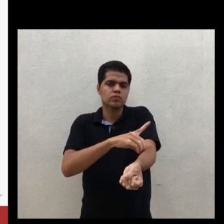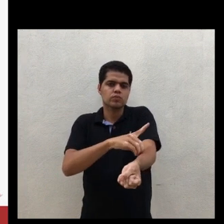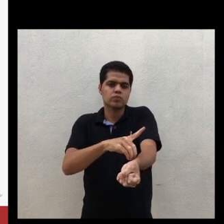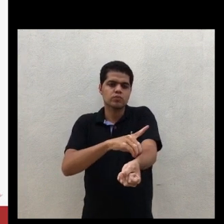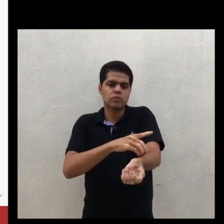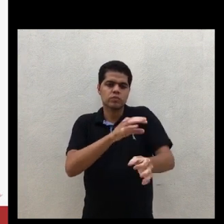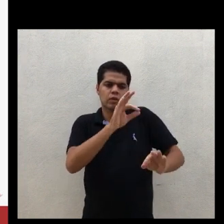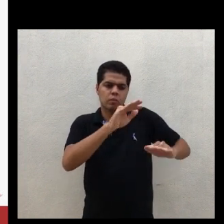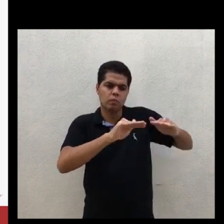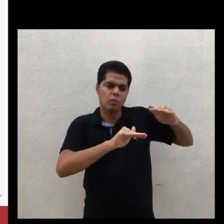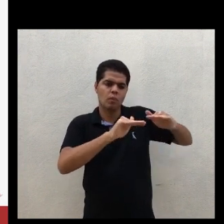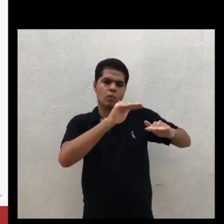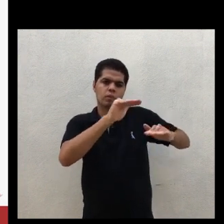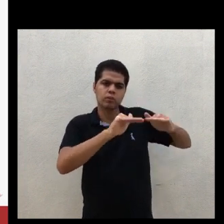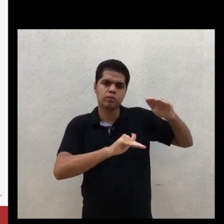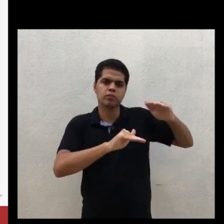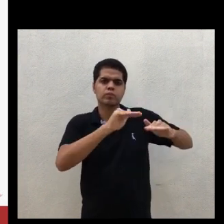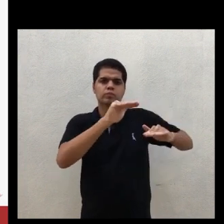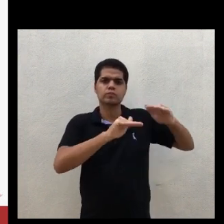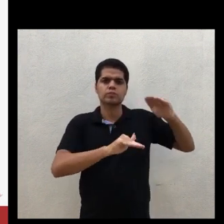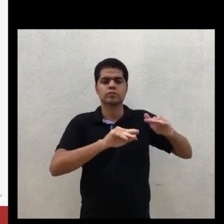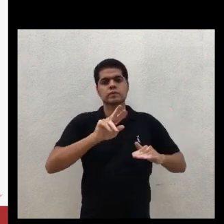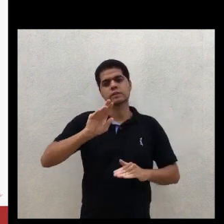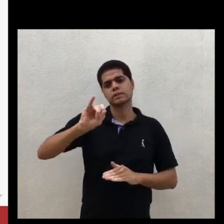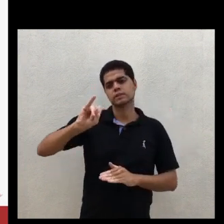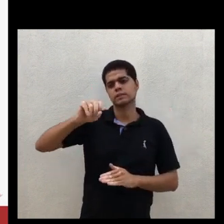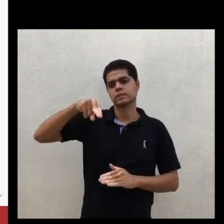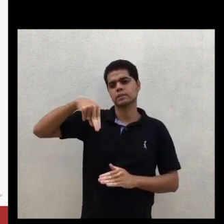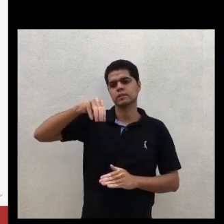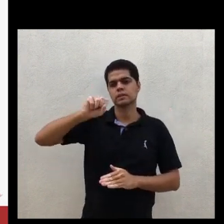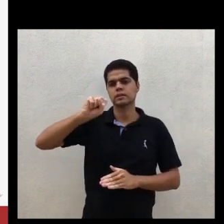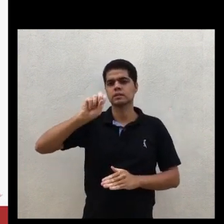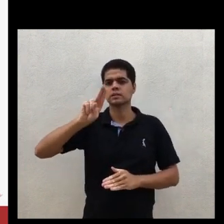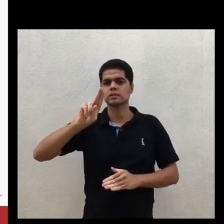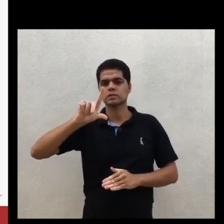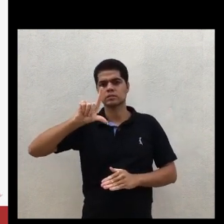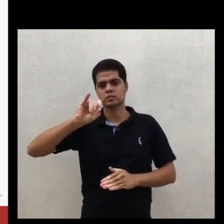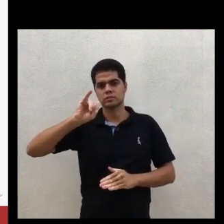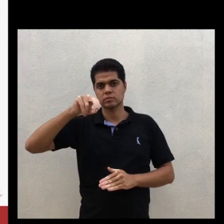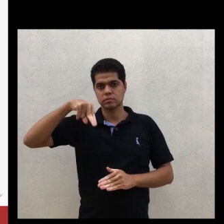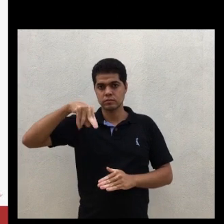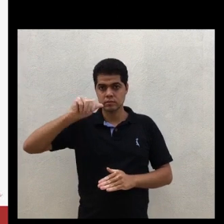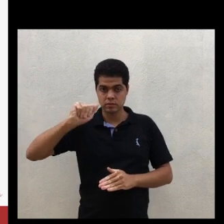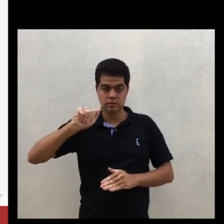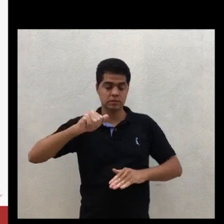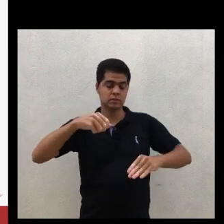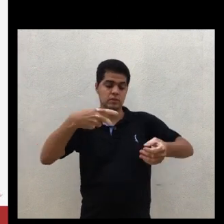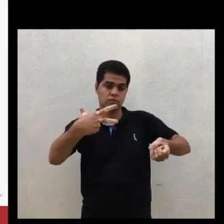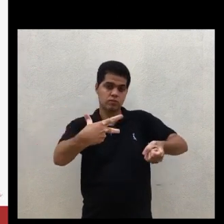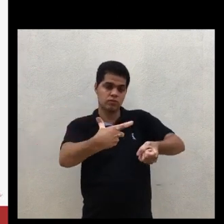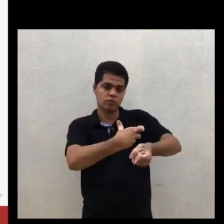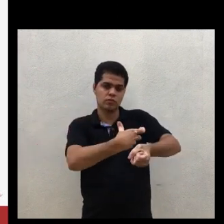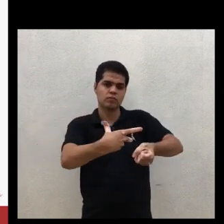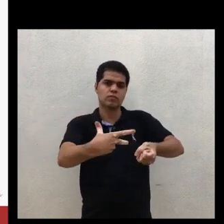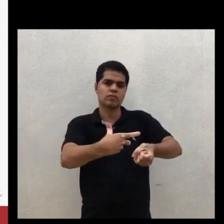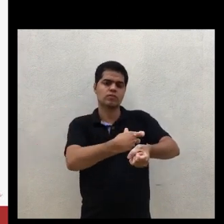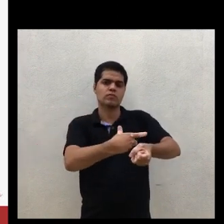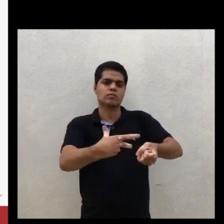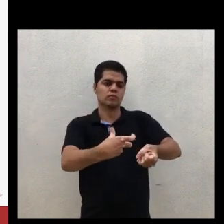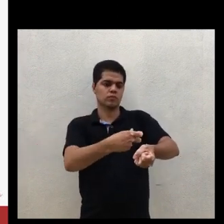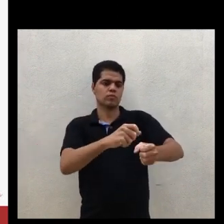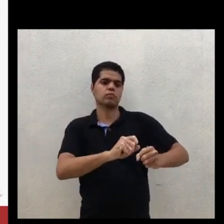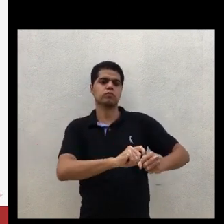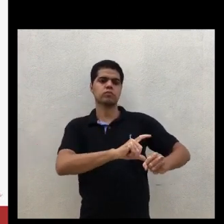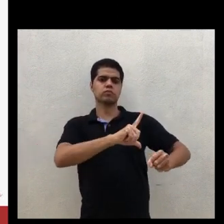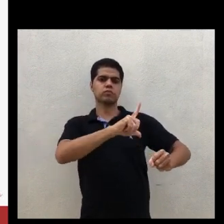a diabetes. Então, se a glicose sobe muito no sangue da pessoa, ele vai injetar mais insulina. Ou mais rápido à medida